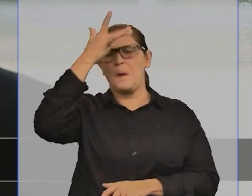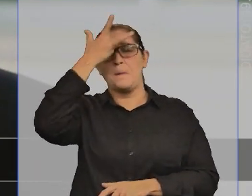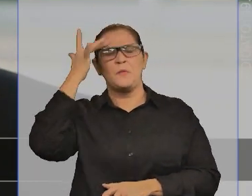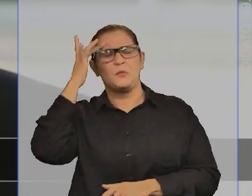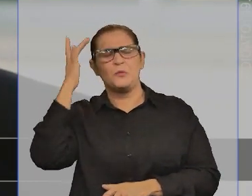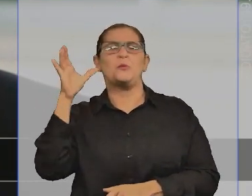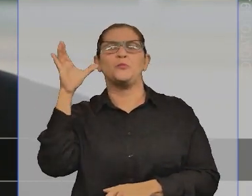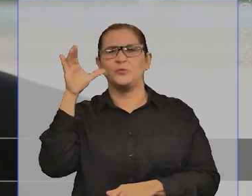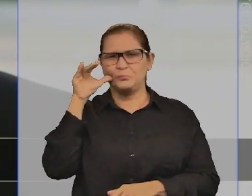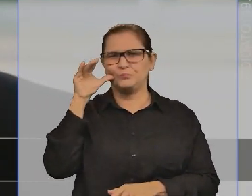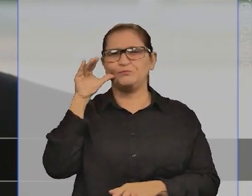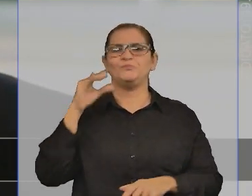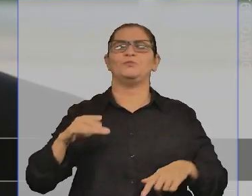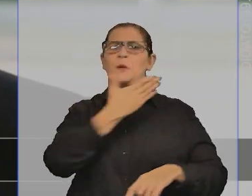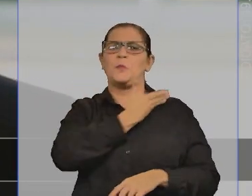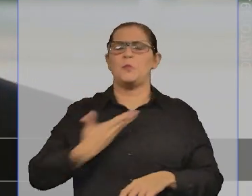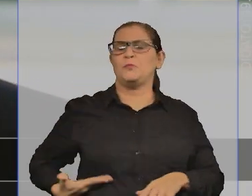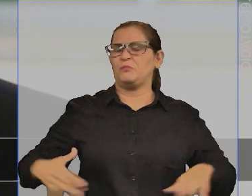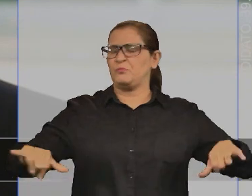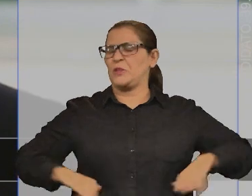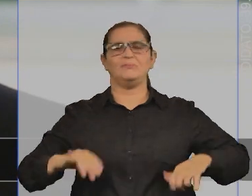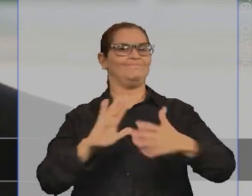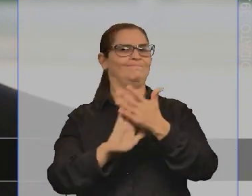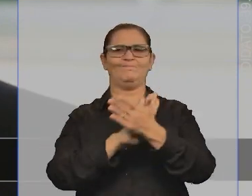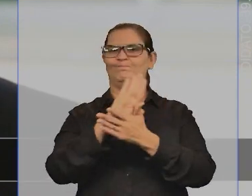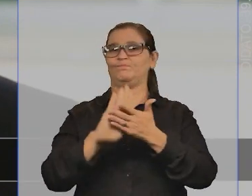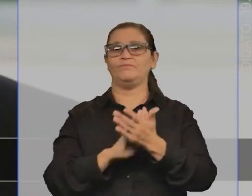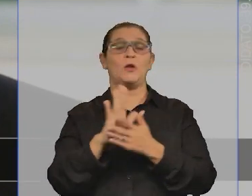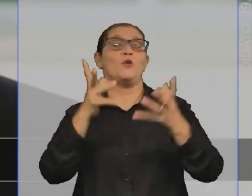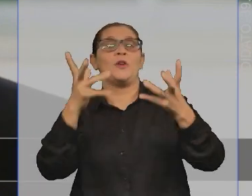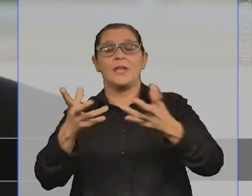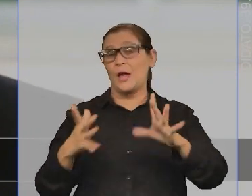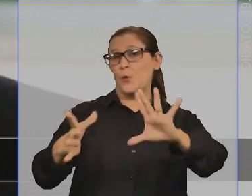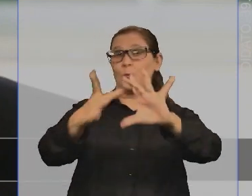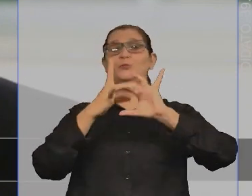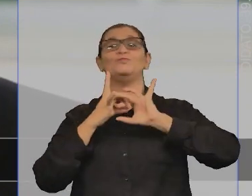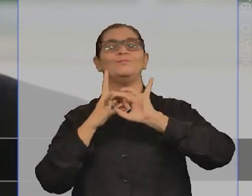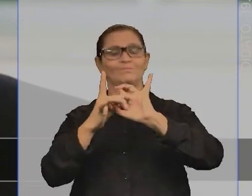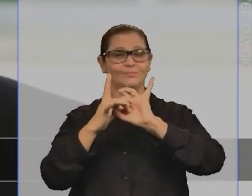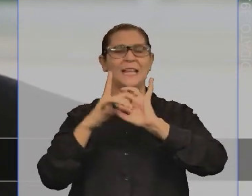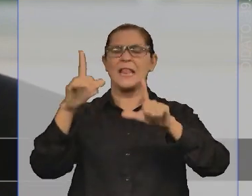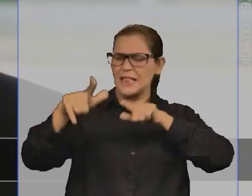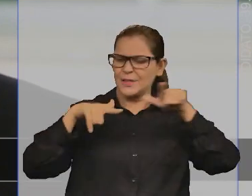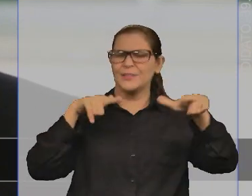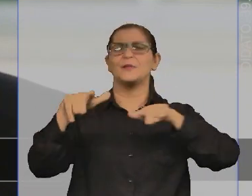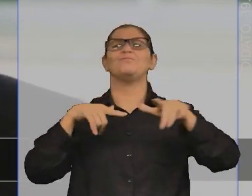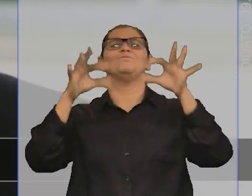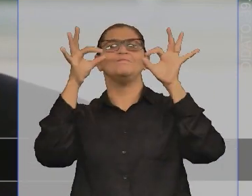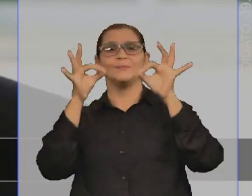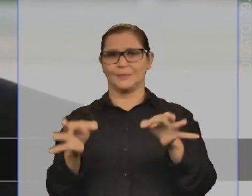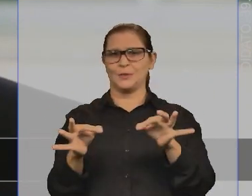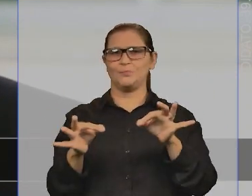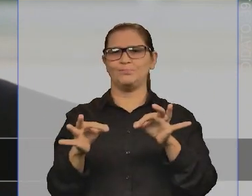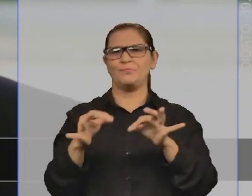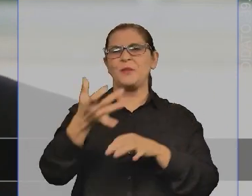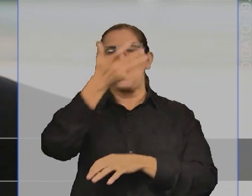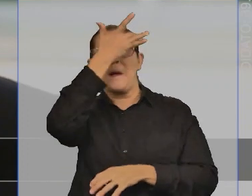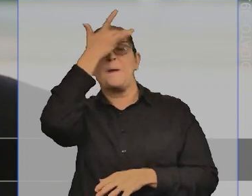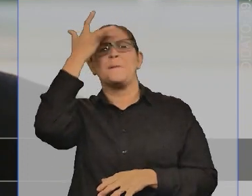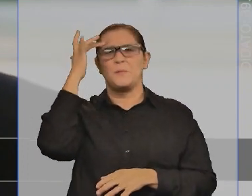não será mais uma vítima das péssimas administrações. Ele será meu aliado e prestará o melhor serviço à